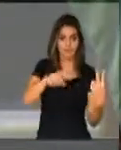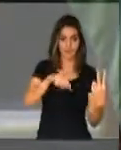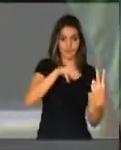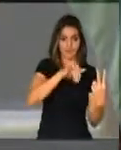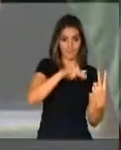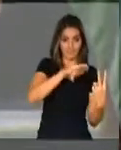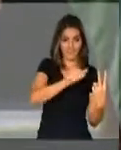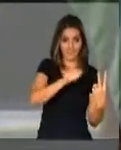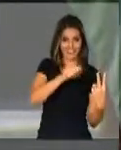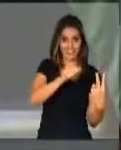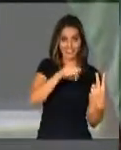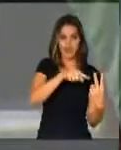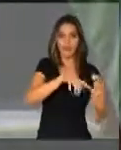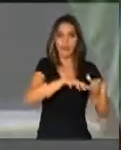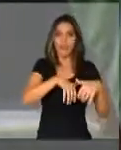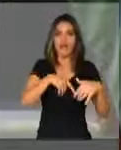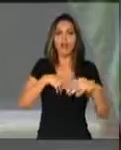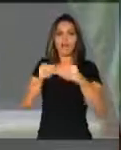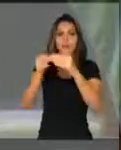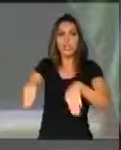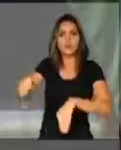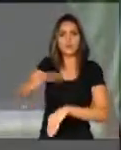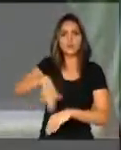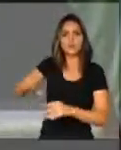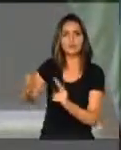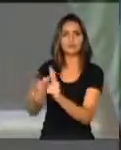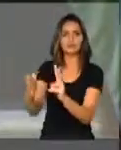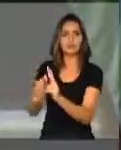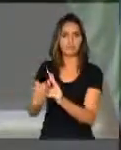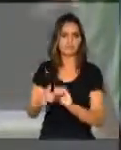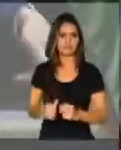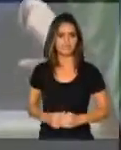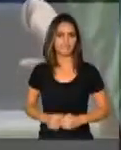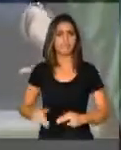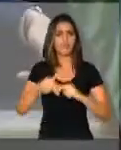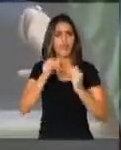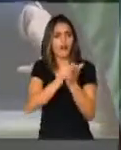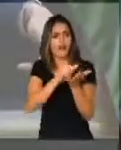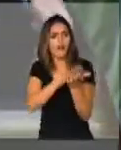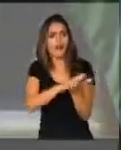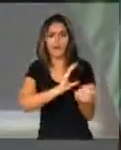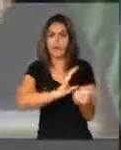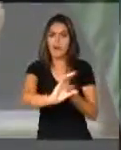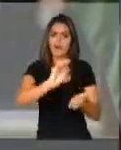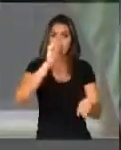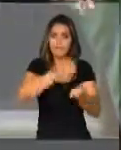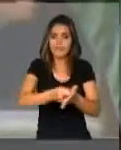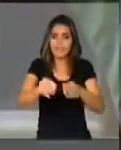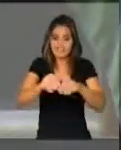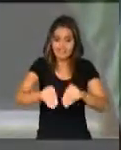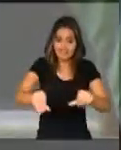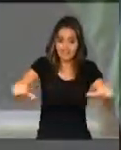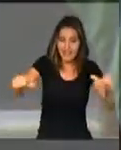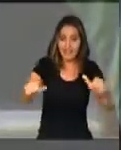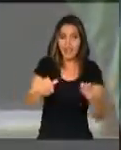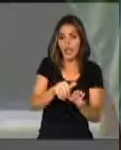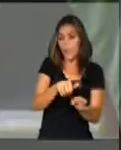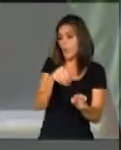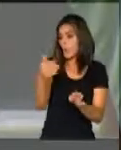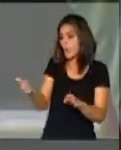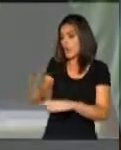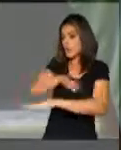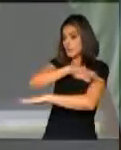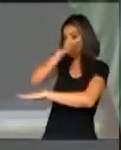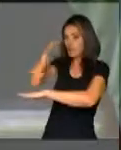afetaram terras indígenas. O Xicrim, por exemplo, recebe indenização, porque na terra deles, lá ao lado da Serra dos